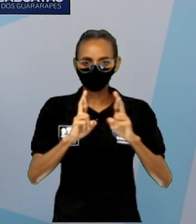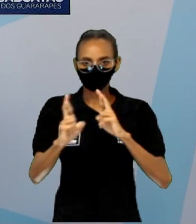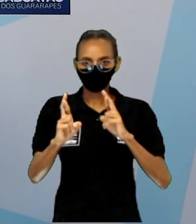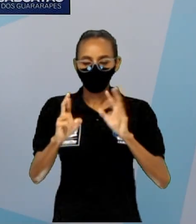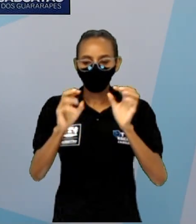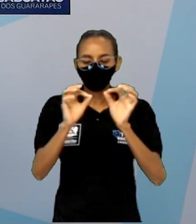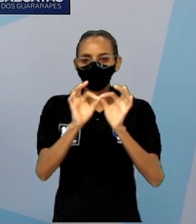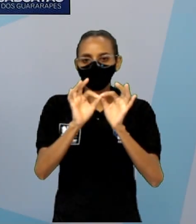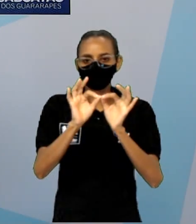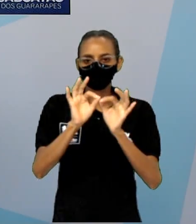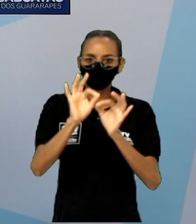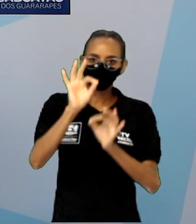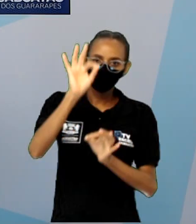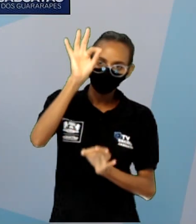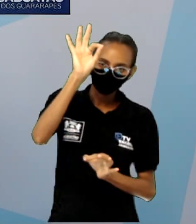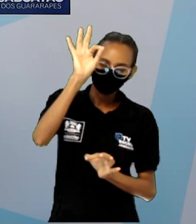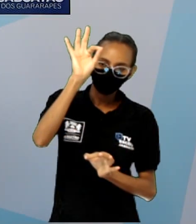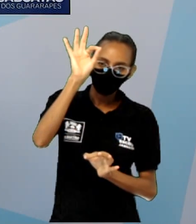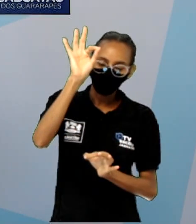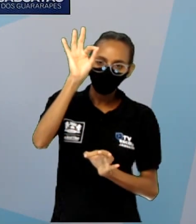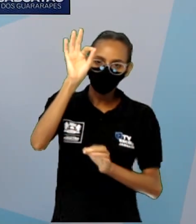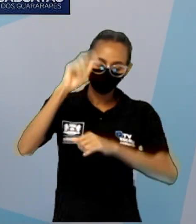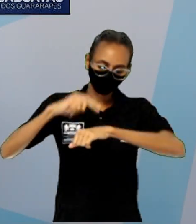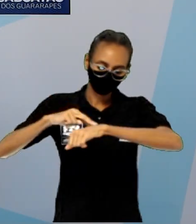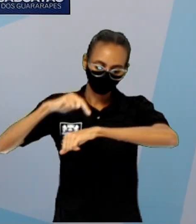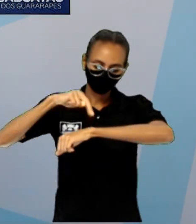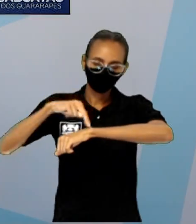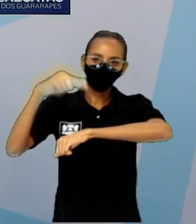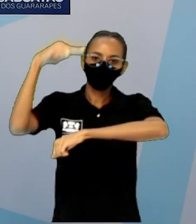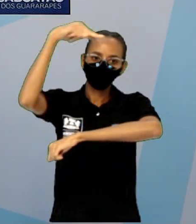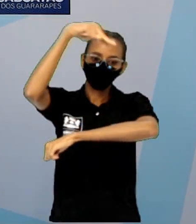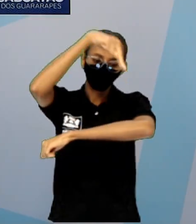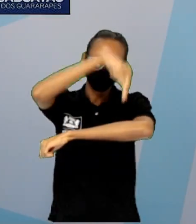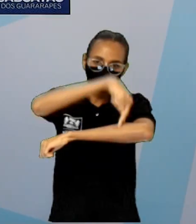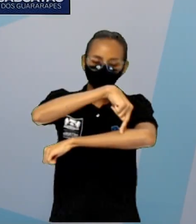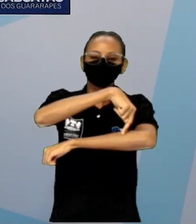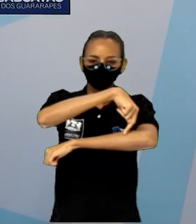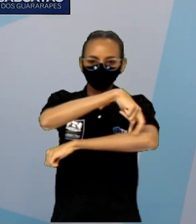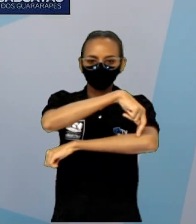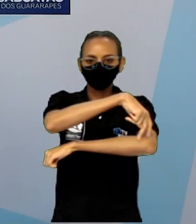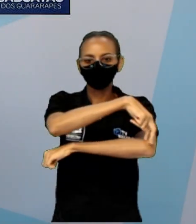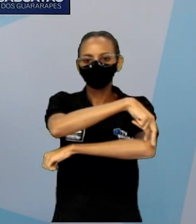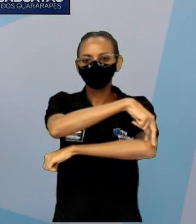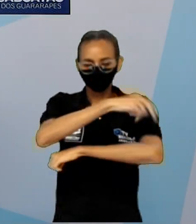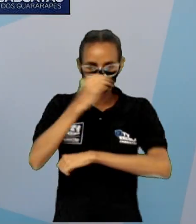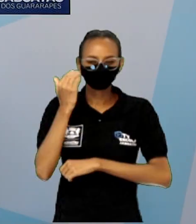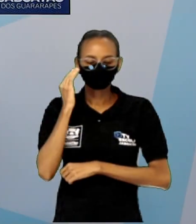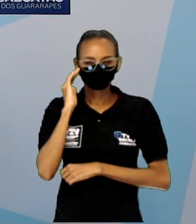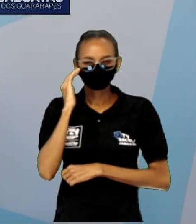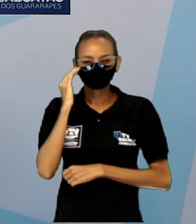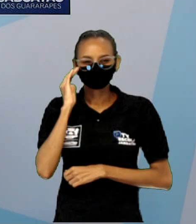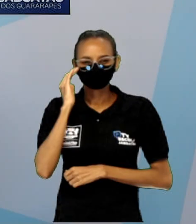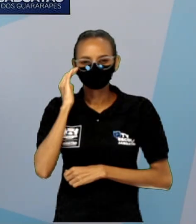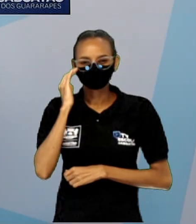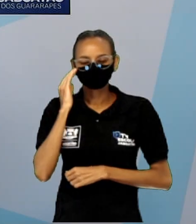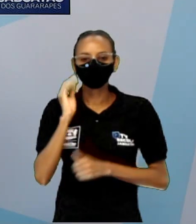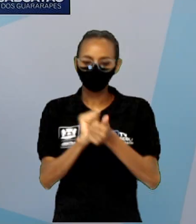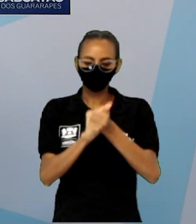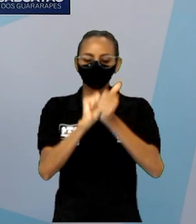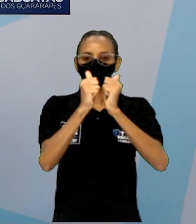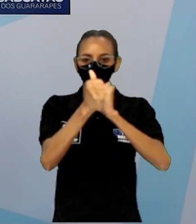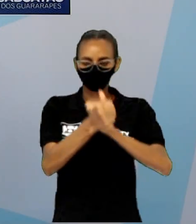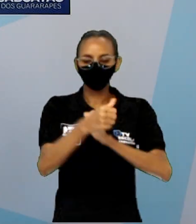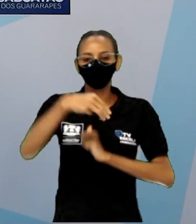que Thiago faz na relação do salto em altura aí, com vara, né? Então ele está fazendo uma ação de esporte e de marca